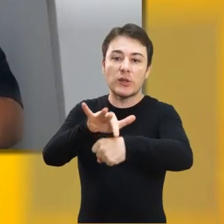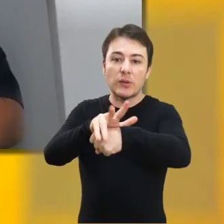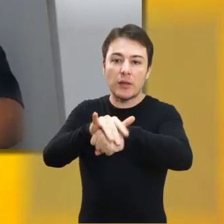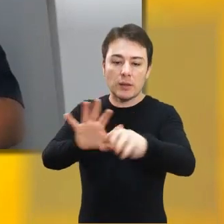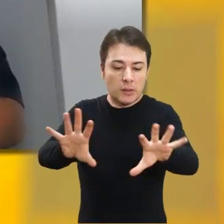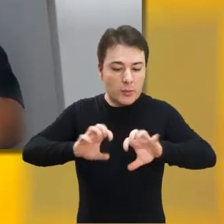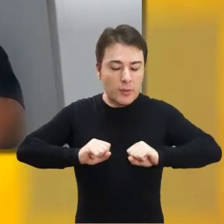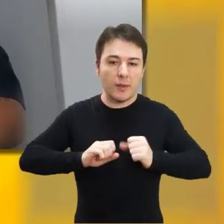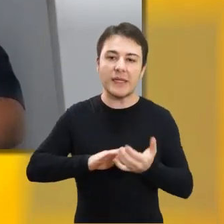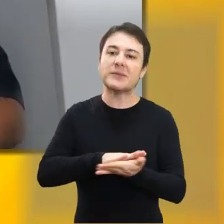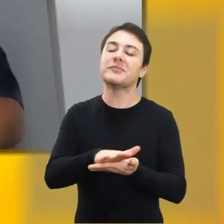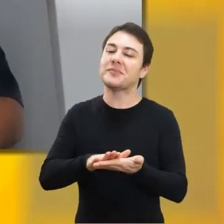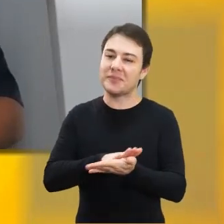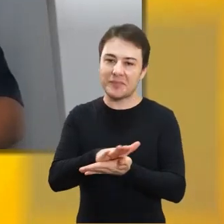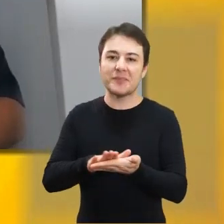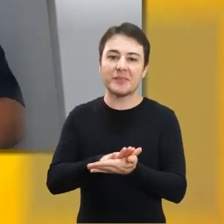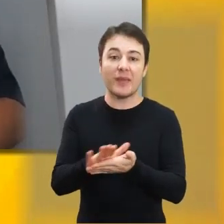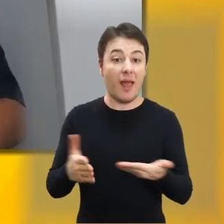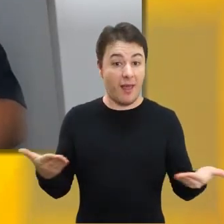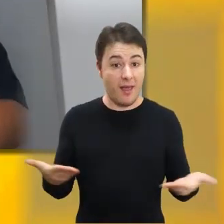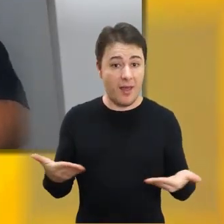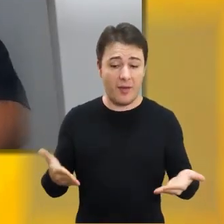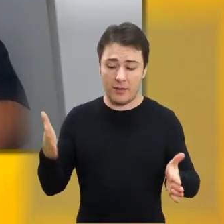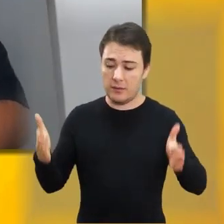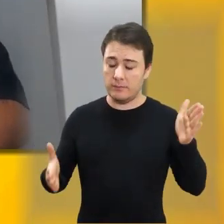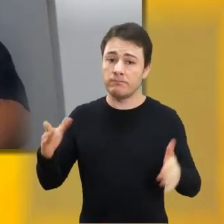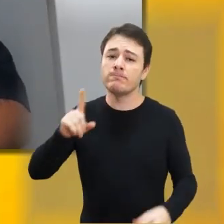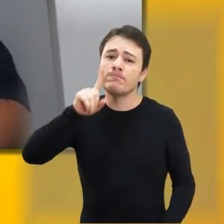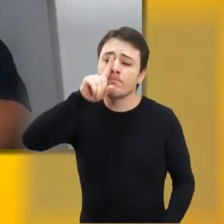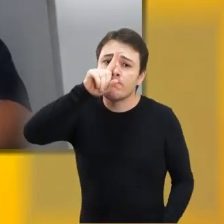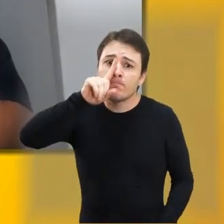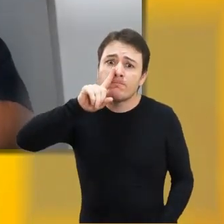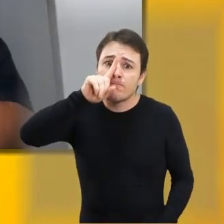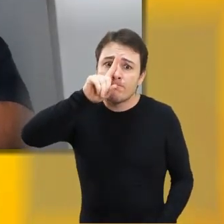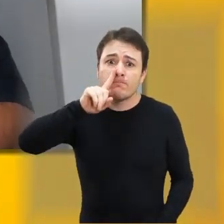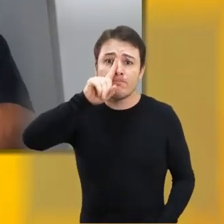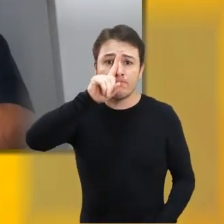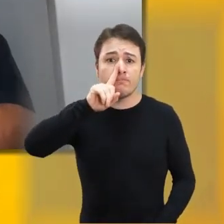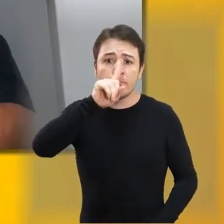Fazendo isso, você vai se prevenir de contrair o vírus. O momento em que